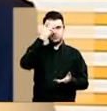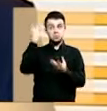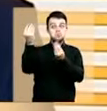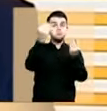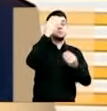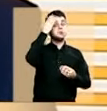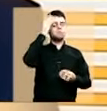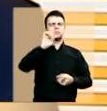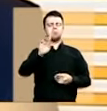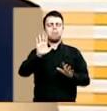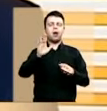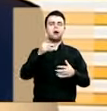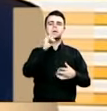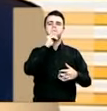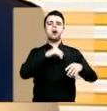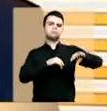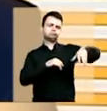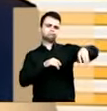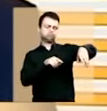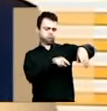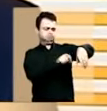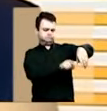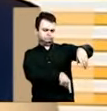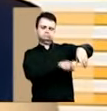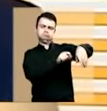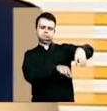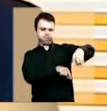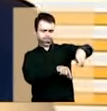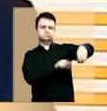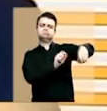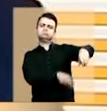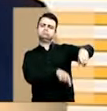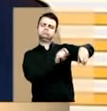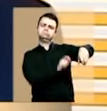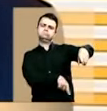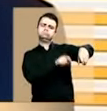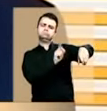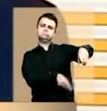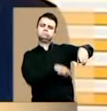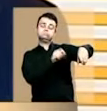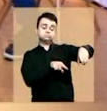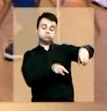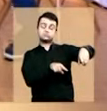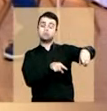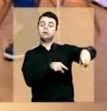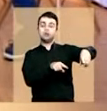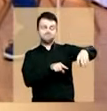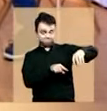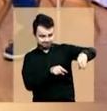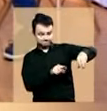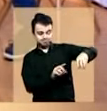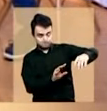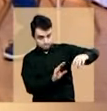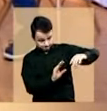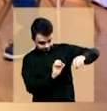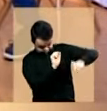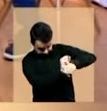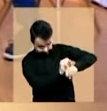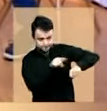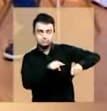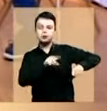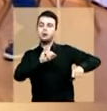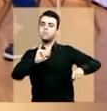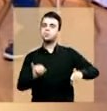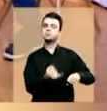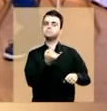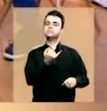talvez não sabemos o número, que uma torneira pingando, né, uma gota por segundo, eu estava lendo, economiza